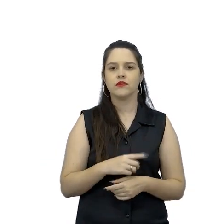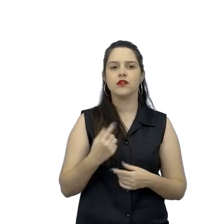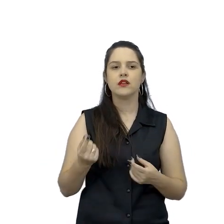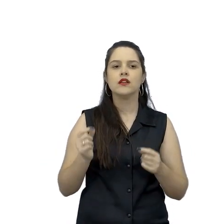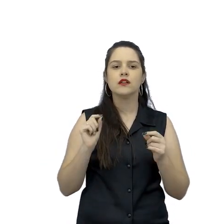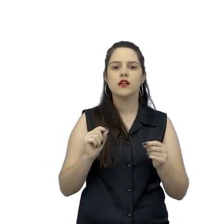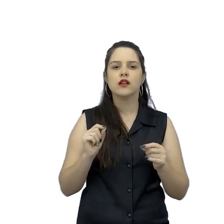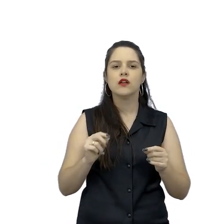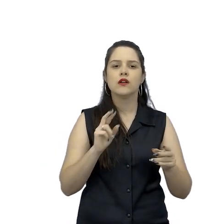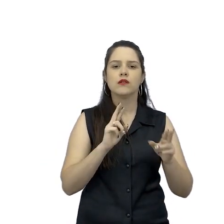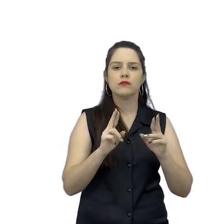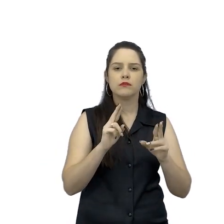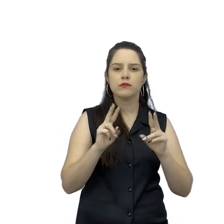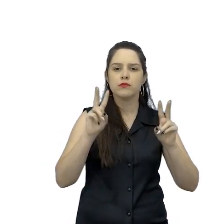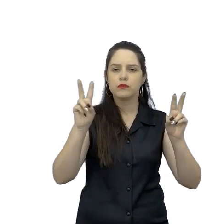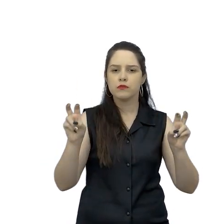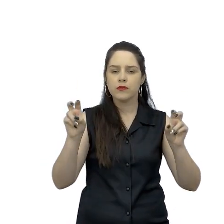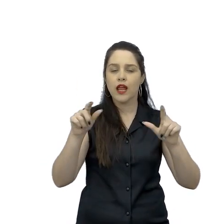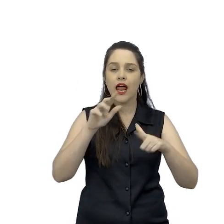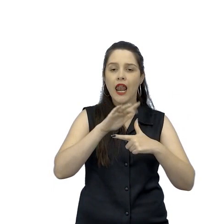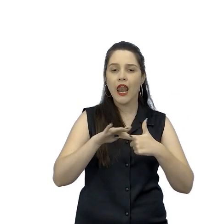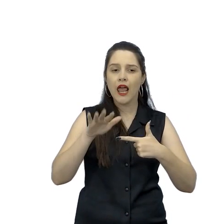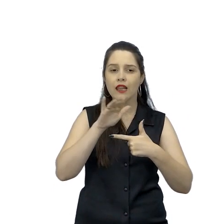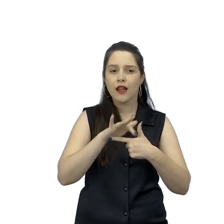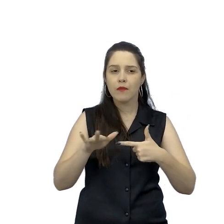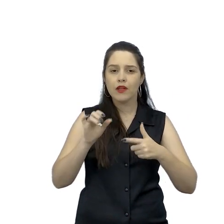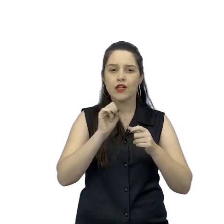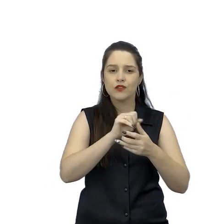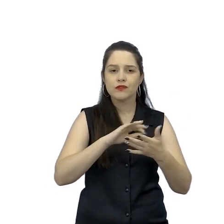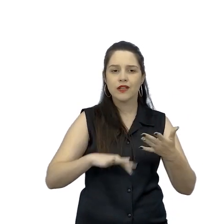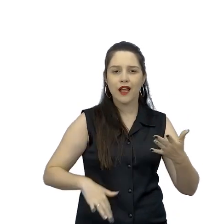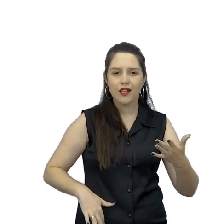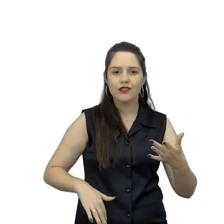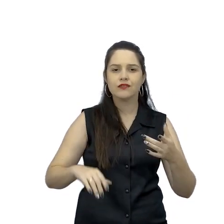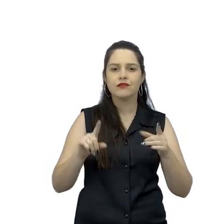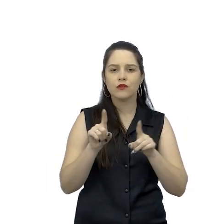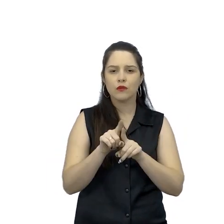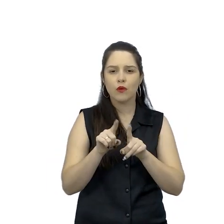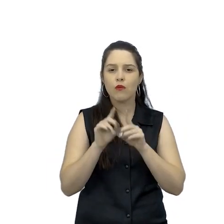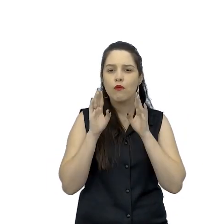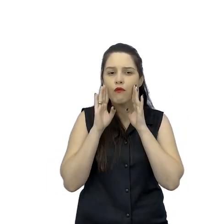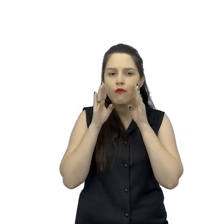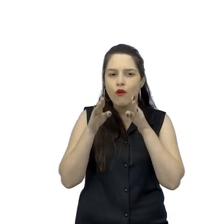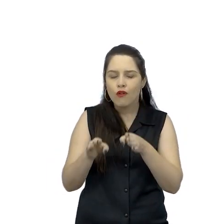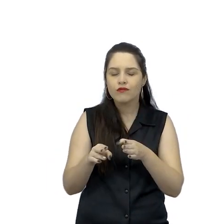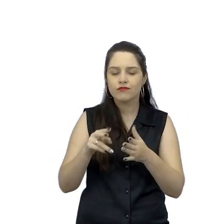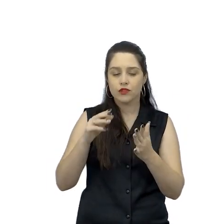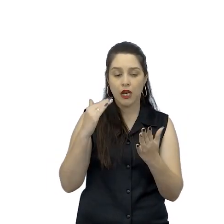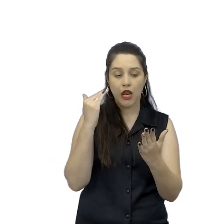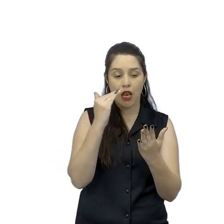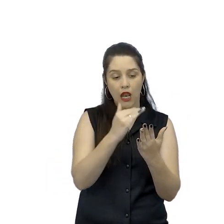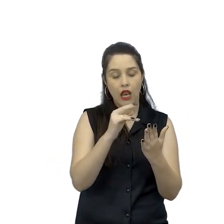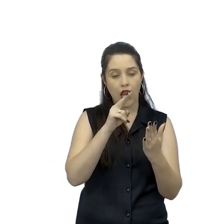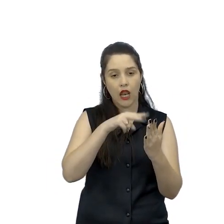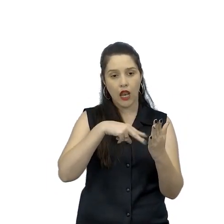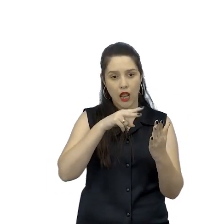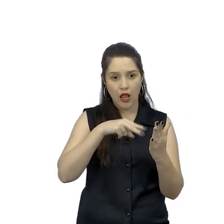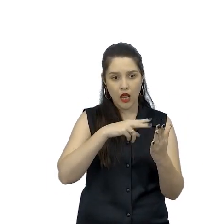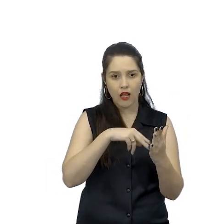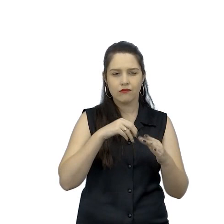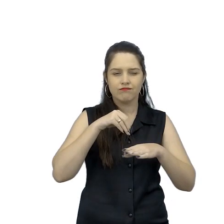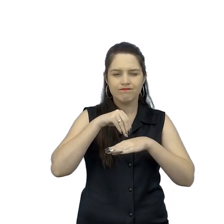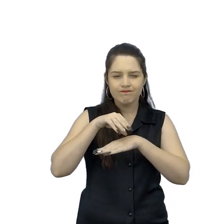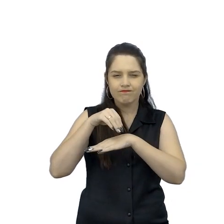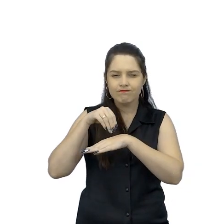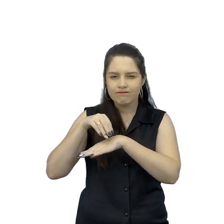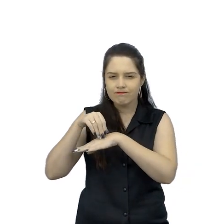o tema central, letramento, com as atividades da sequência de atividades 1, tendo como foco a concepção de leitura, sugerimos